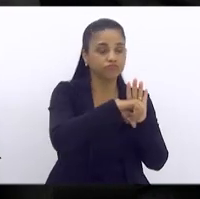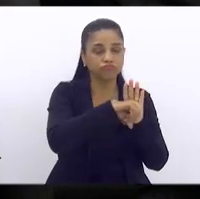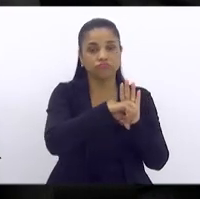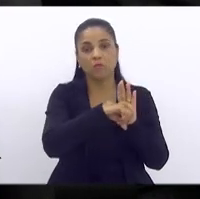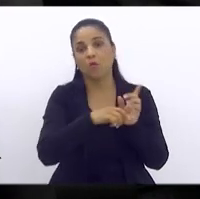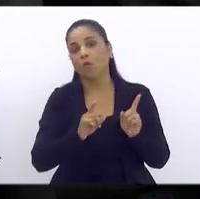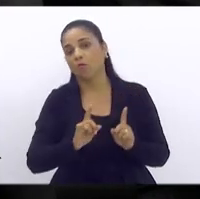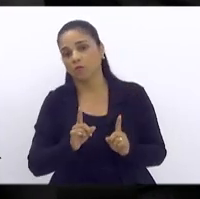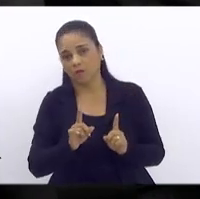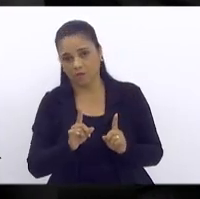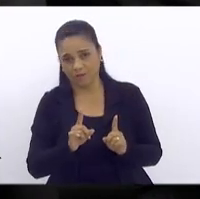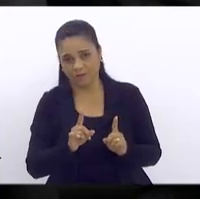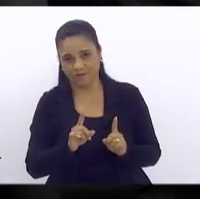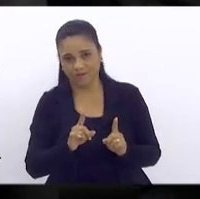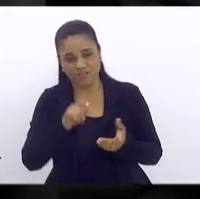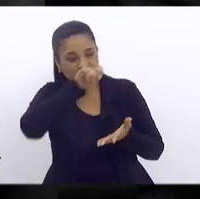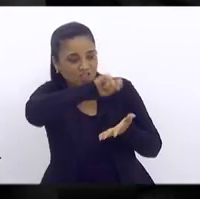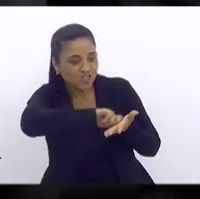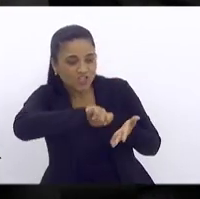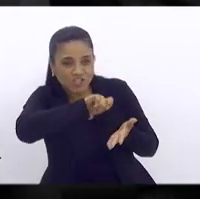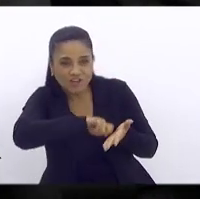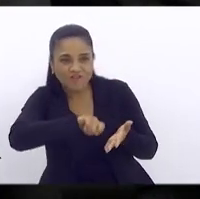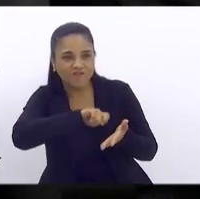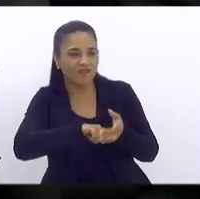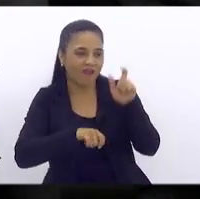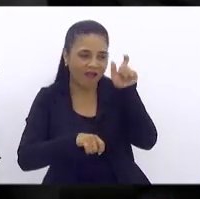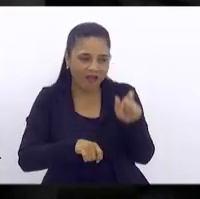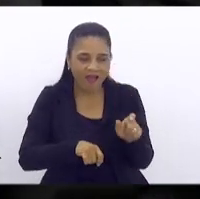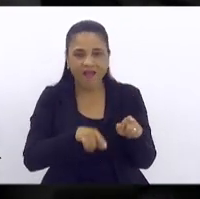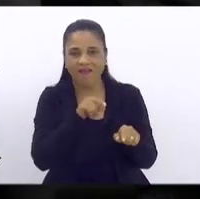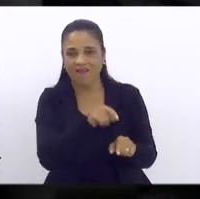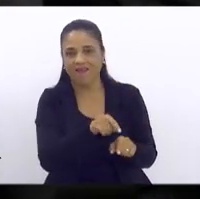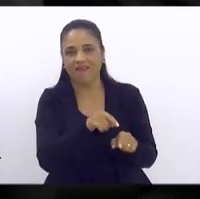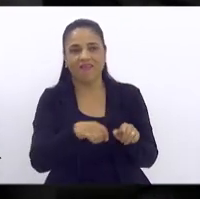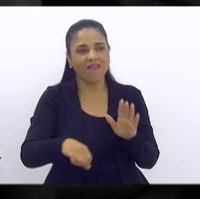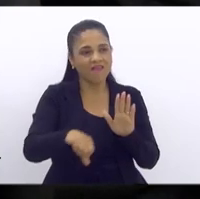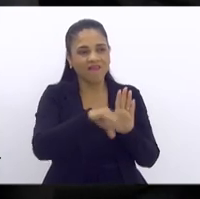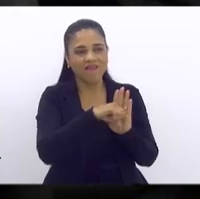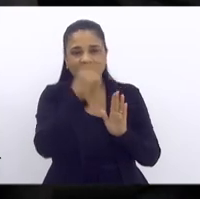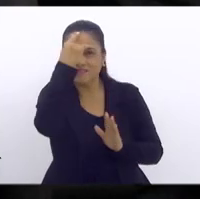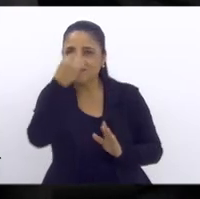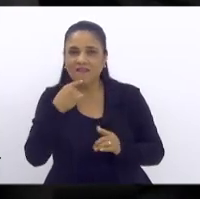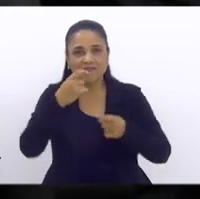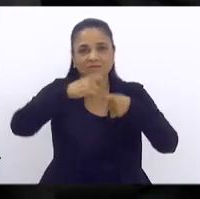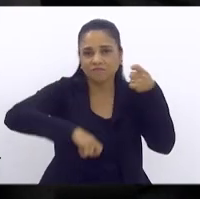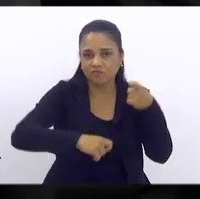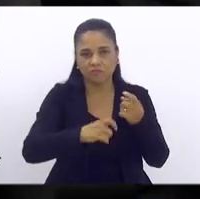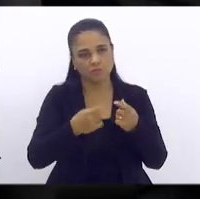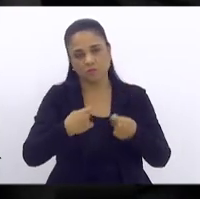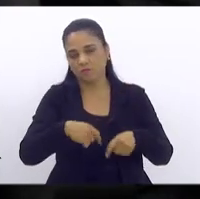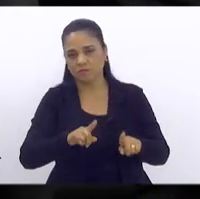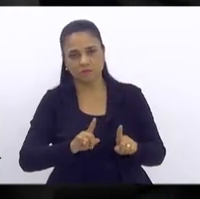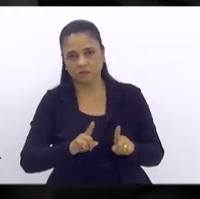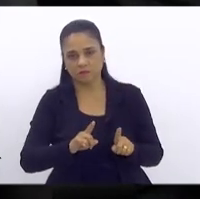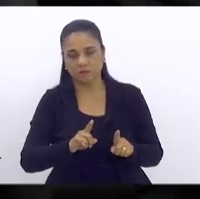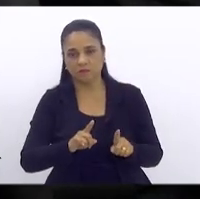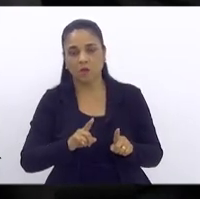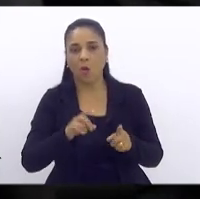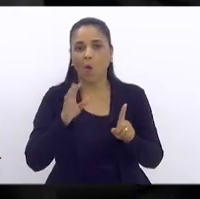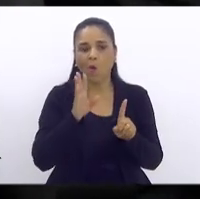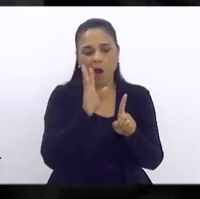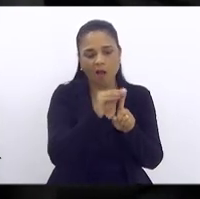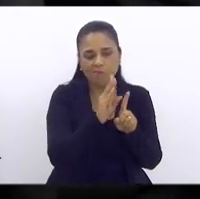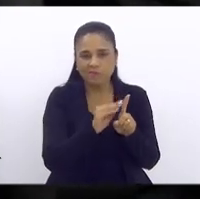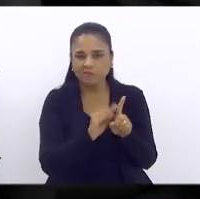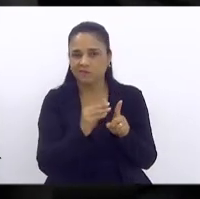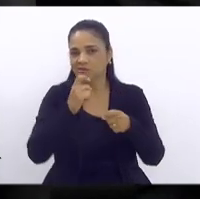preciso escrever ali que esse caso aqui é divulgação de cena de estupro ou então importunação sexual.